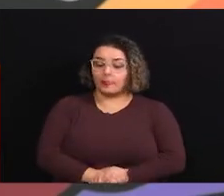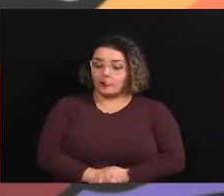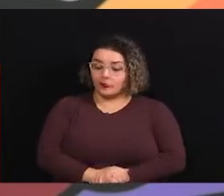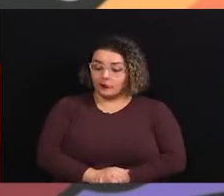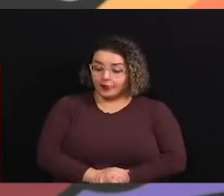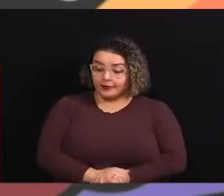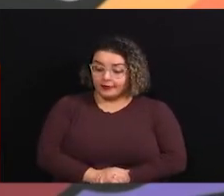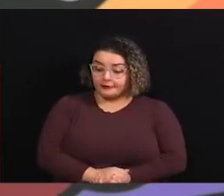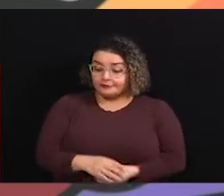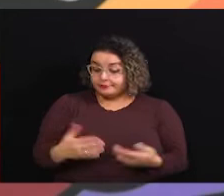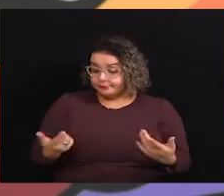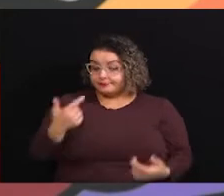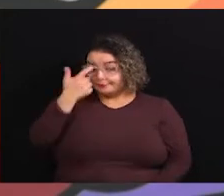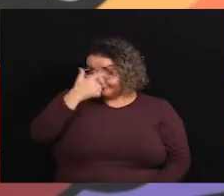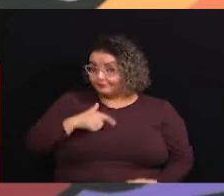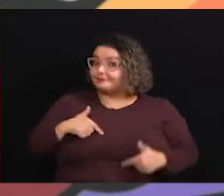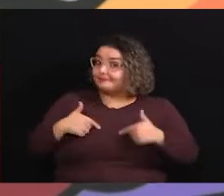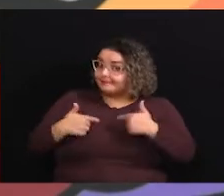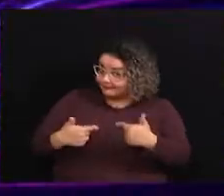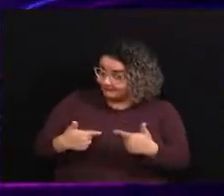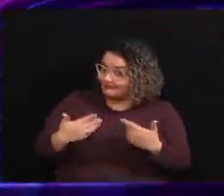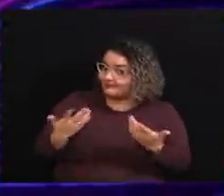Olha, eu sou muito chato